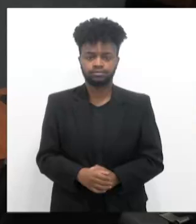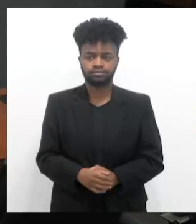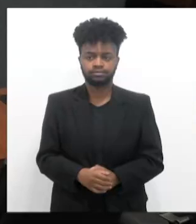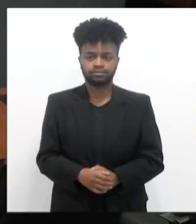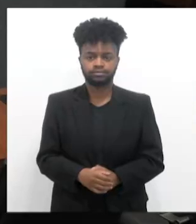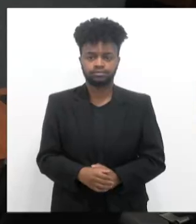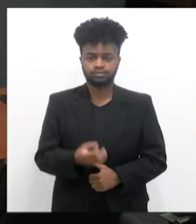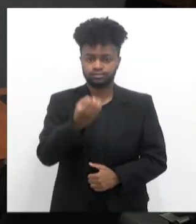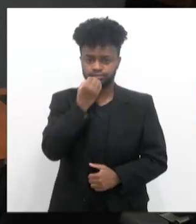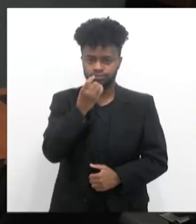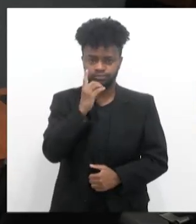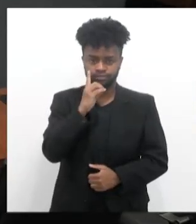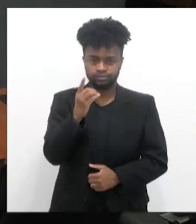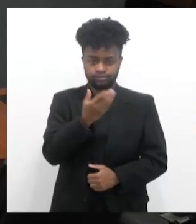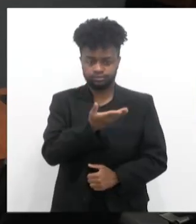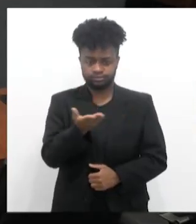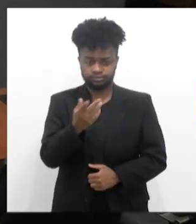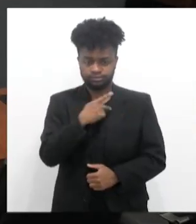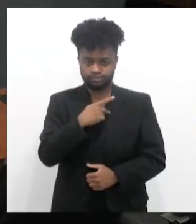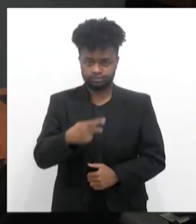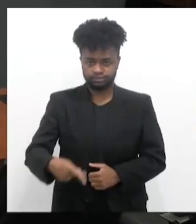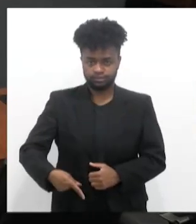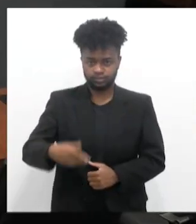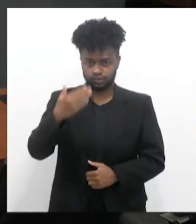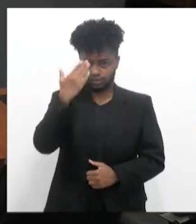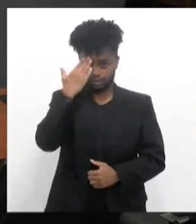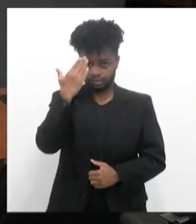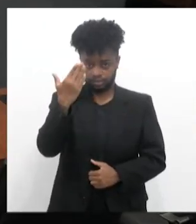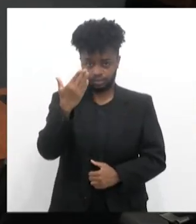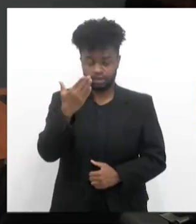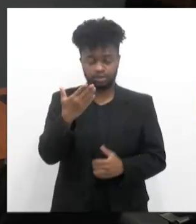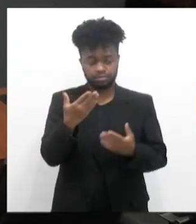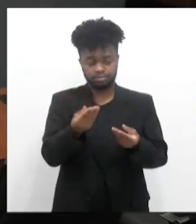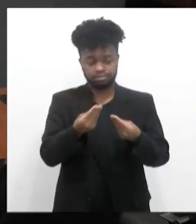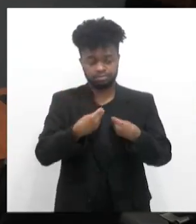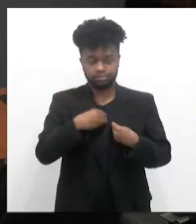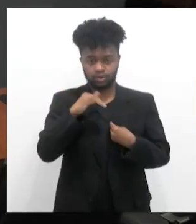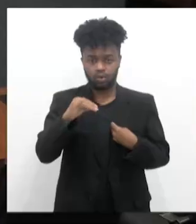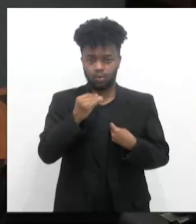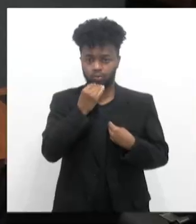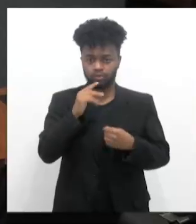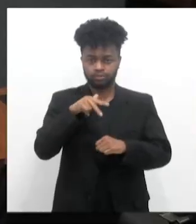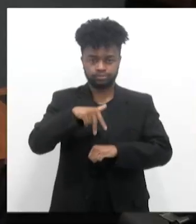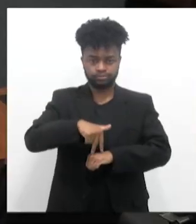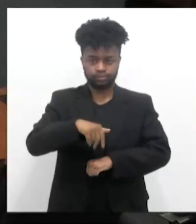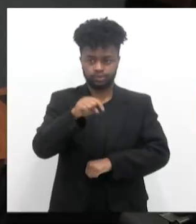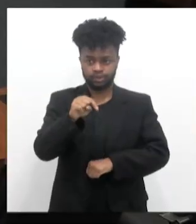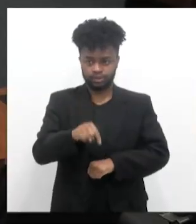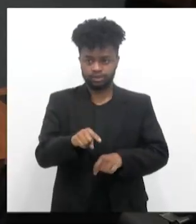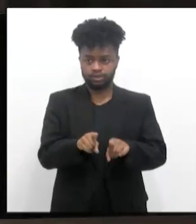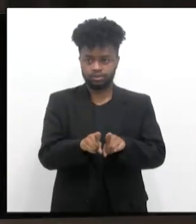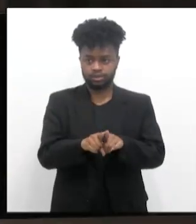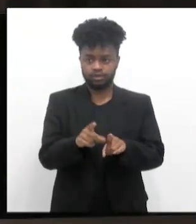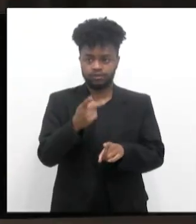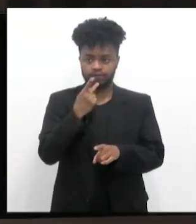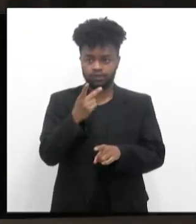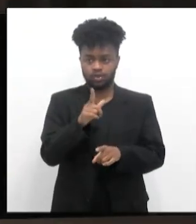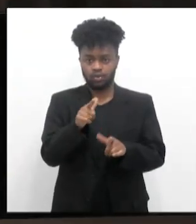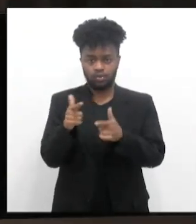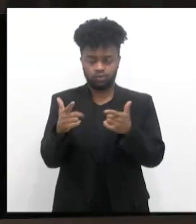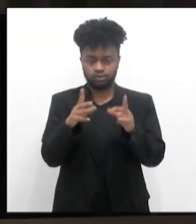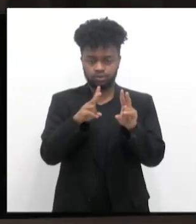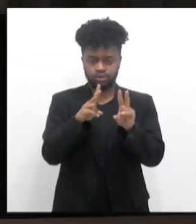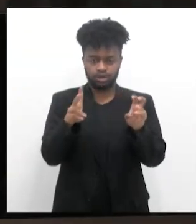Bom dia, senhor presidente. Obrigado pela deferência e a oportunidade de subir ao plenário também para falar de um outro assunto